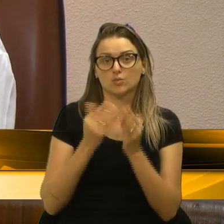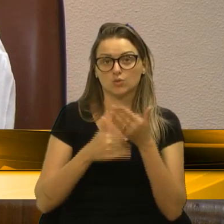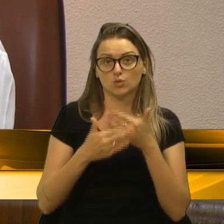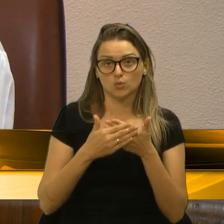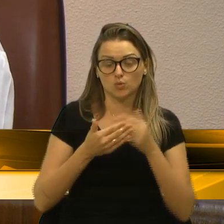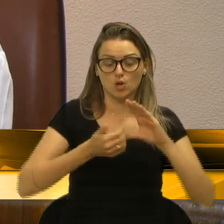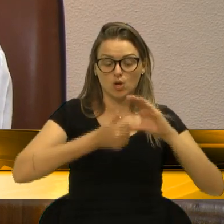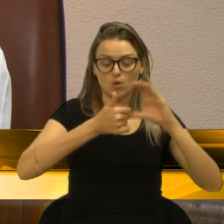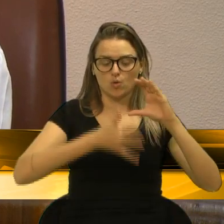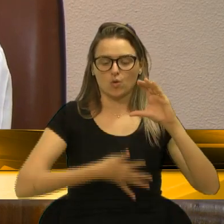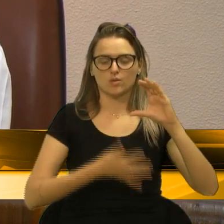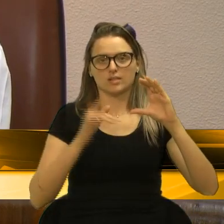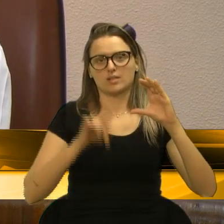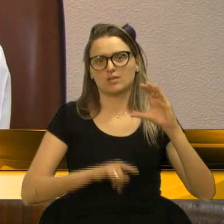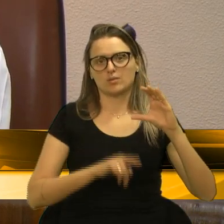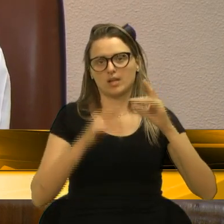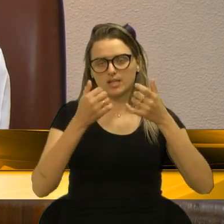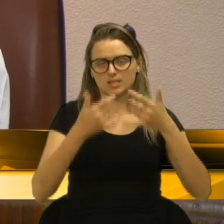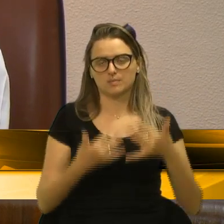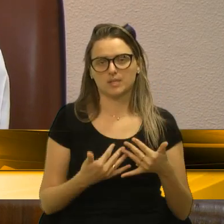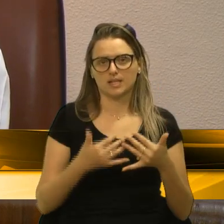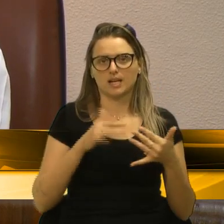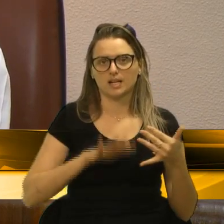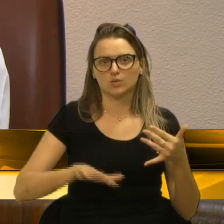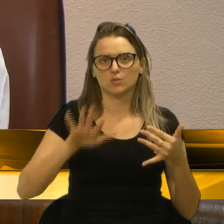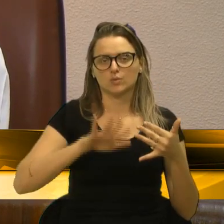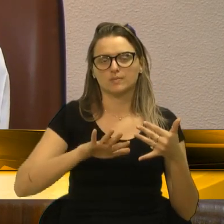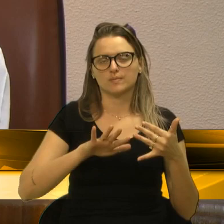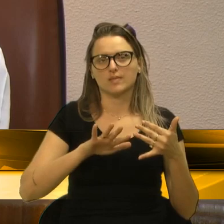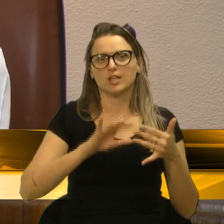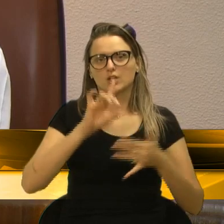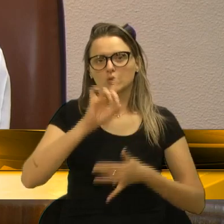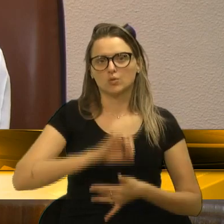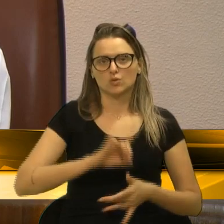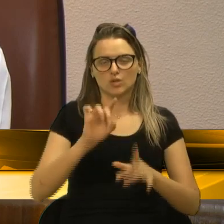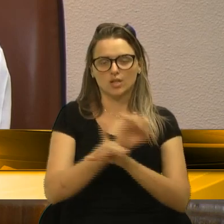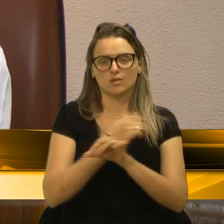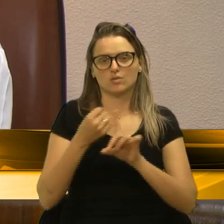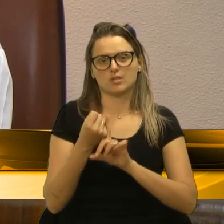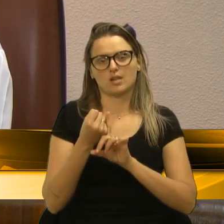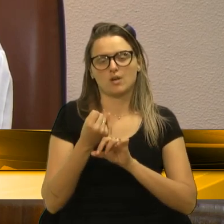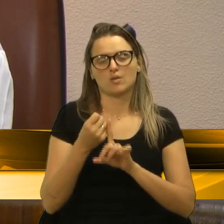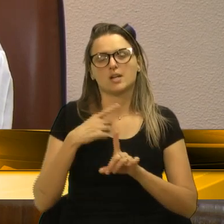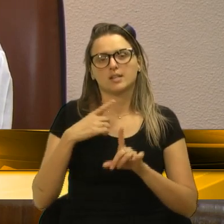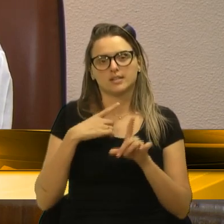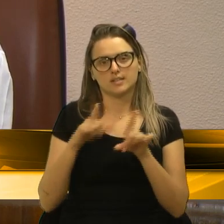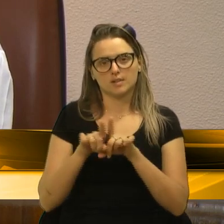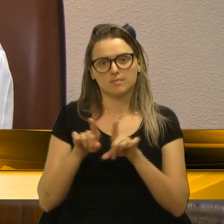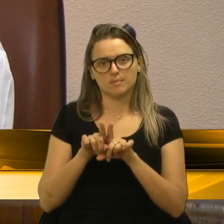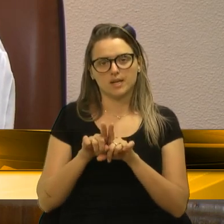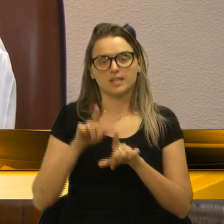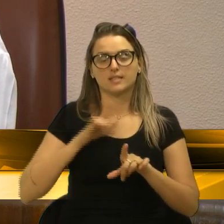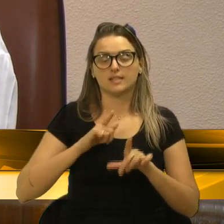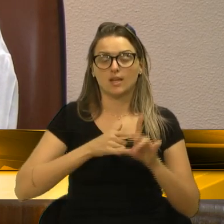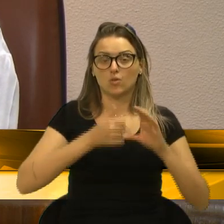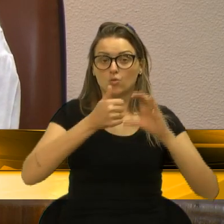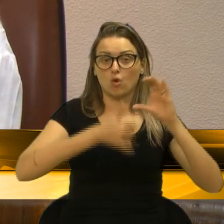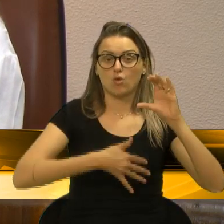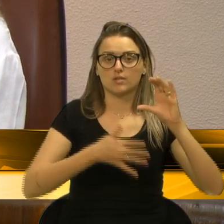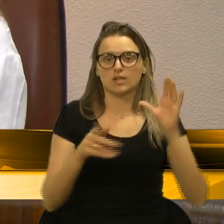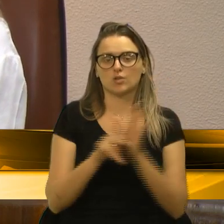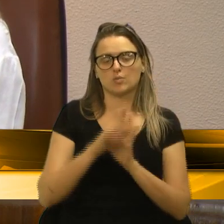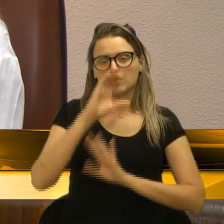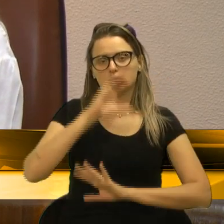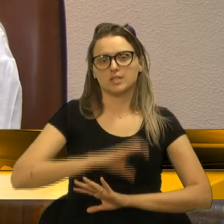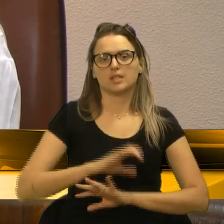está fundamentado na universalização dos direitos sociais, na ampliação do conceito de cidadania